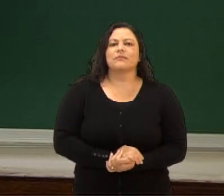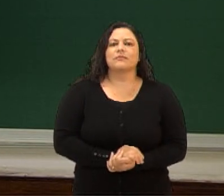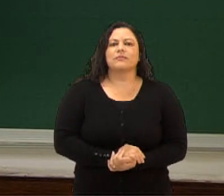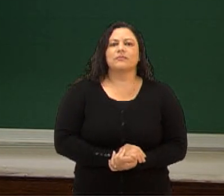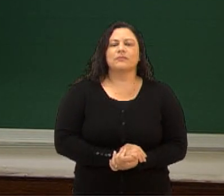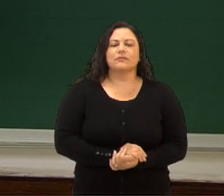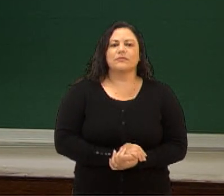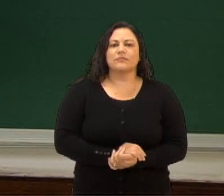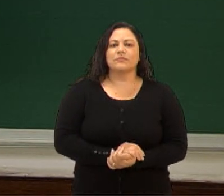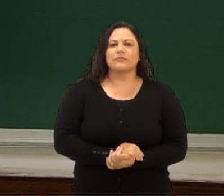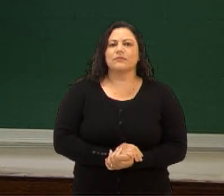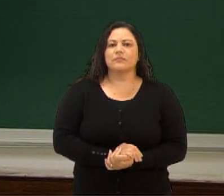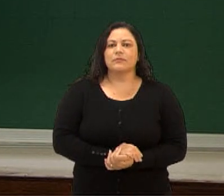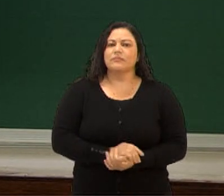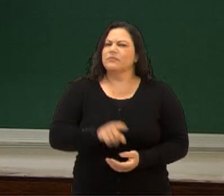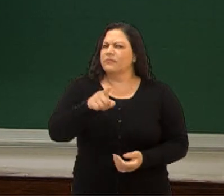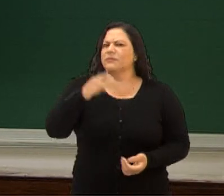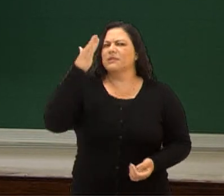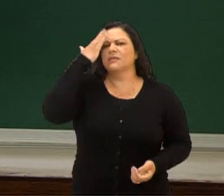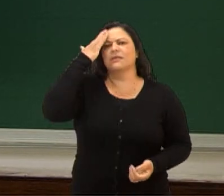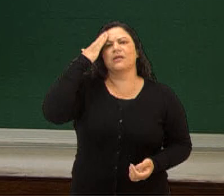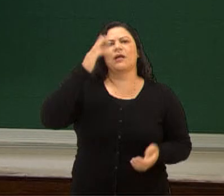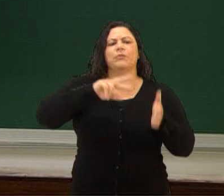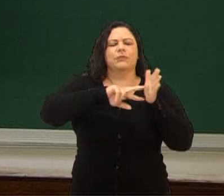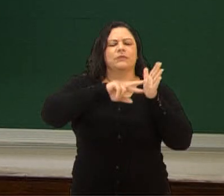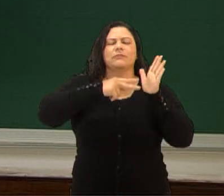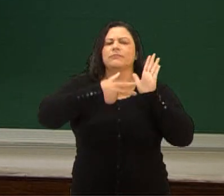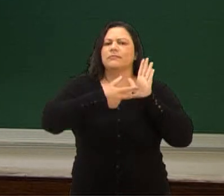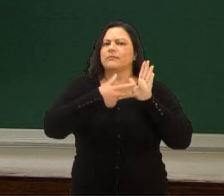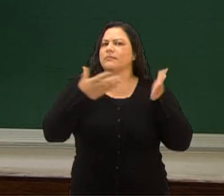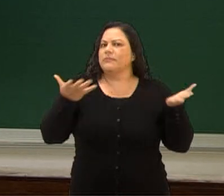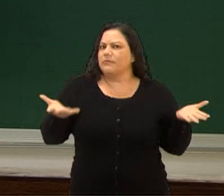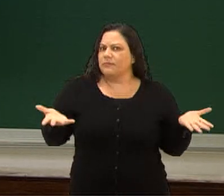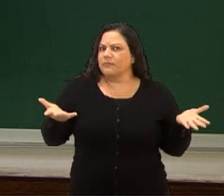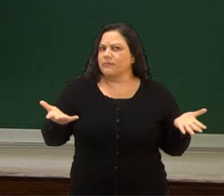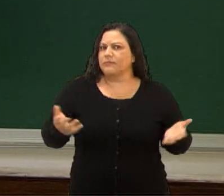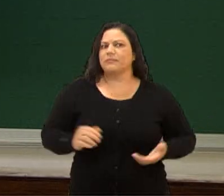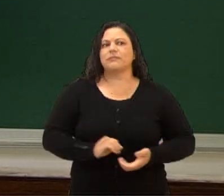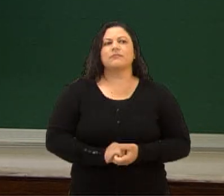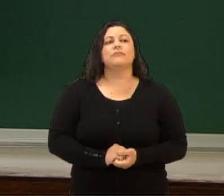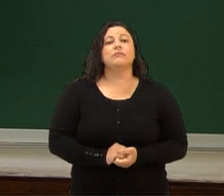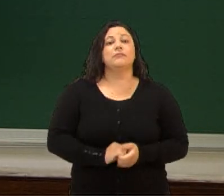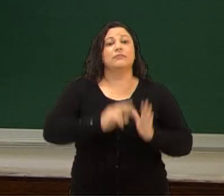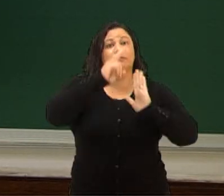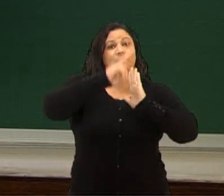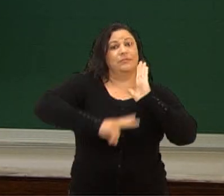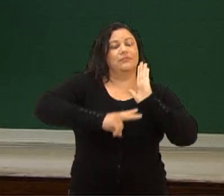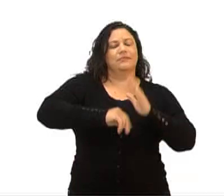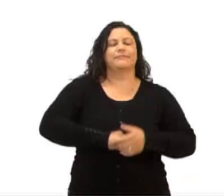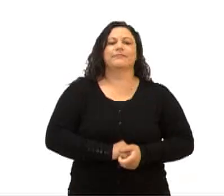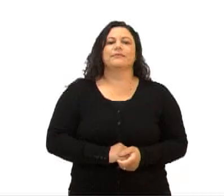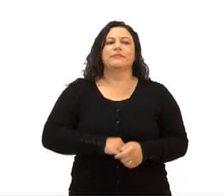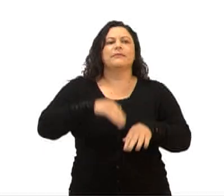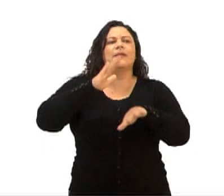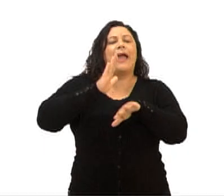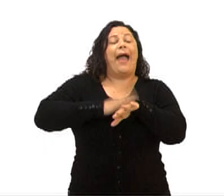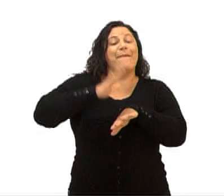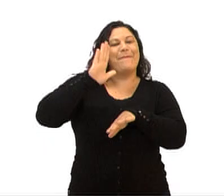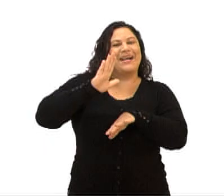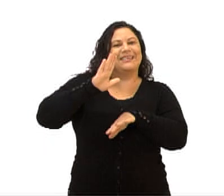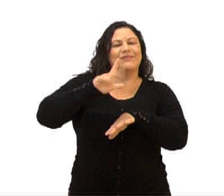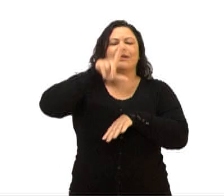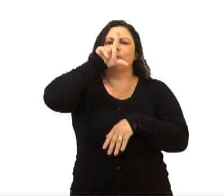saying meaning? Você sabe o significado desse saying? Ó, vamos ler junto. Mais vale um pássaro na mão do que